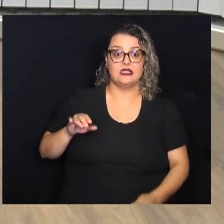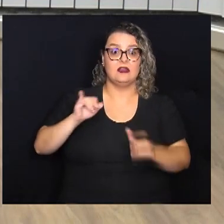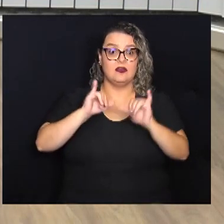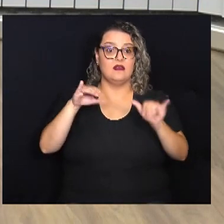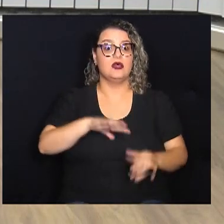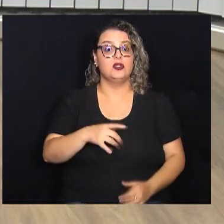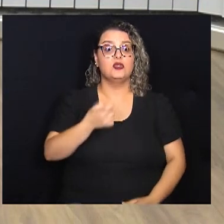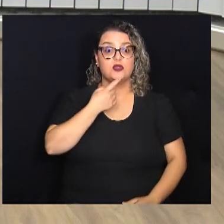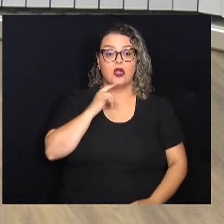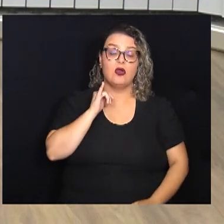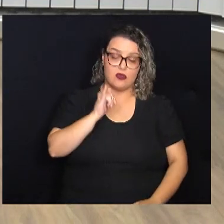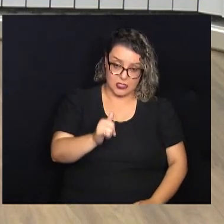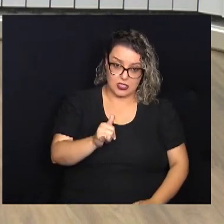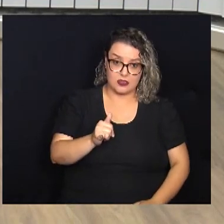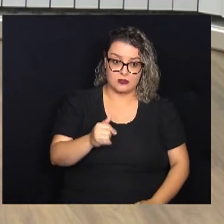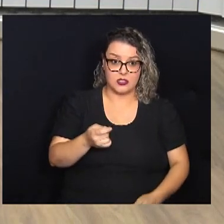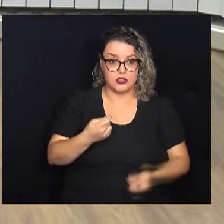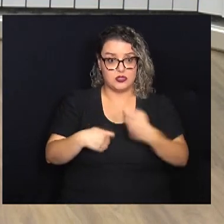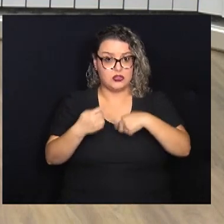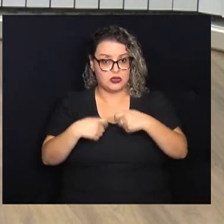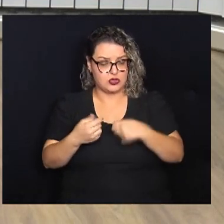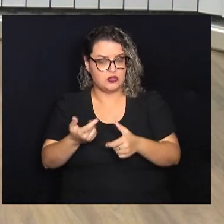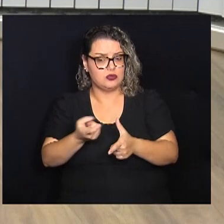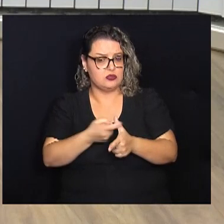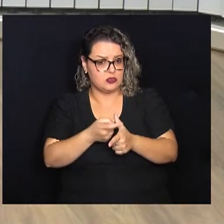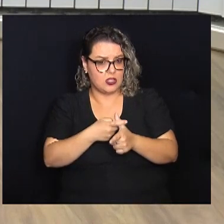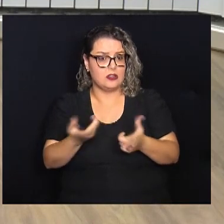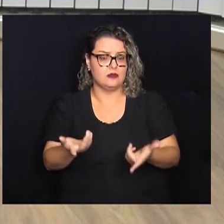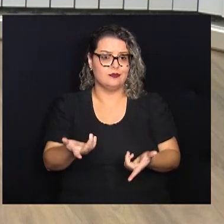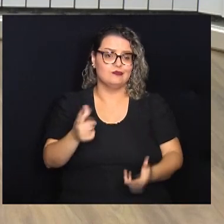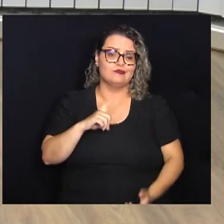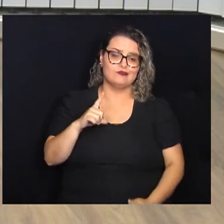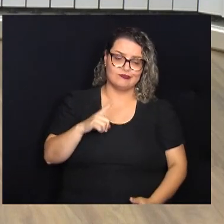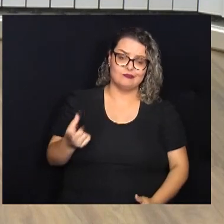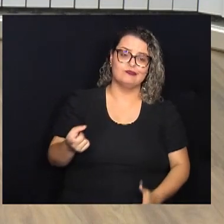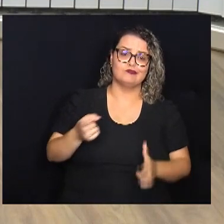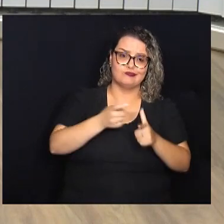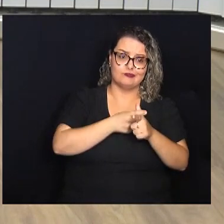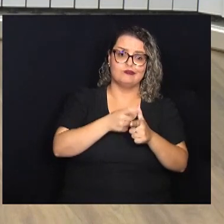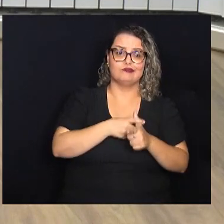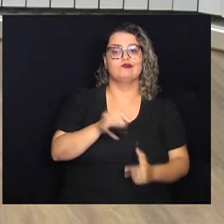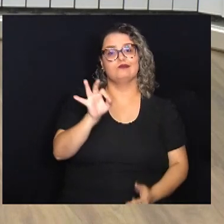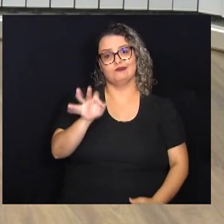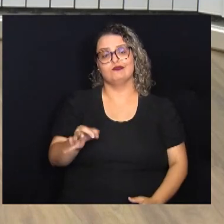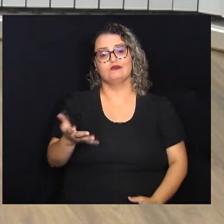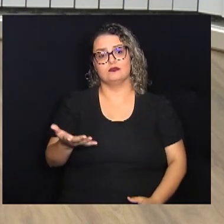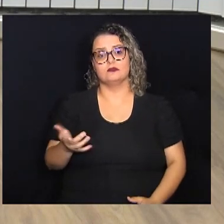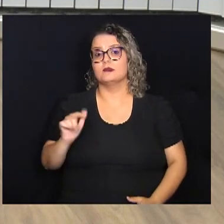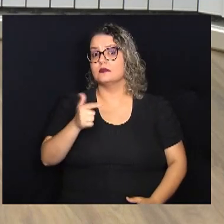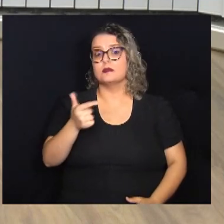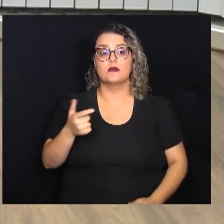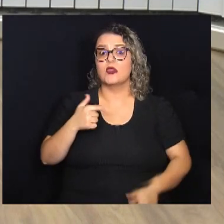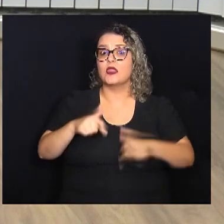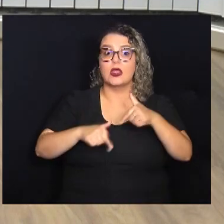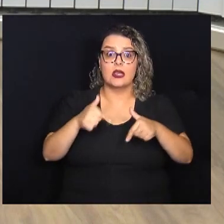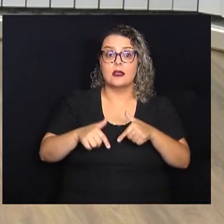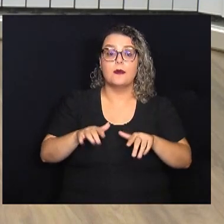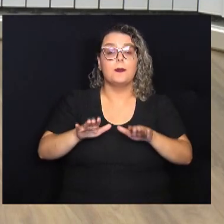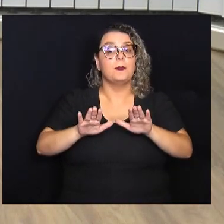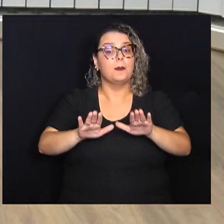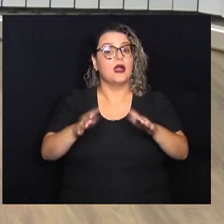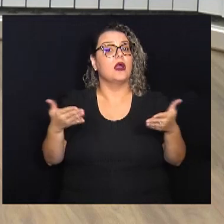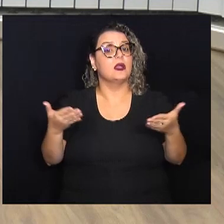gente falou de negociar dívidas, muita gente acabou caindo aí nessas dívidas justamente porque não tem emprego. Mas